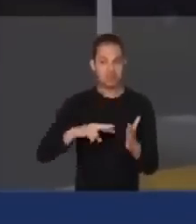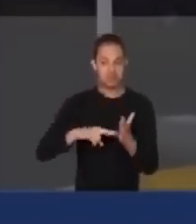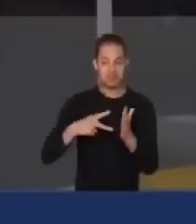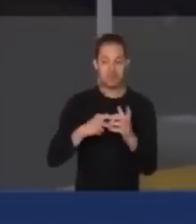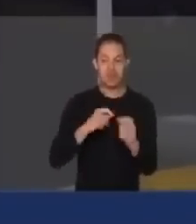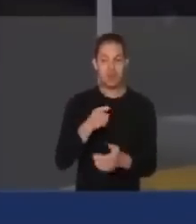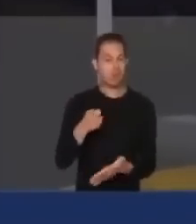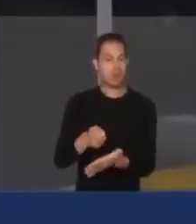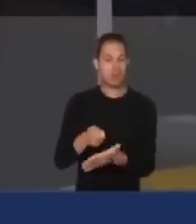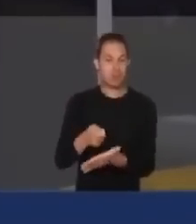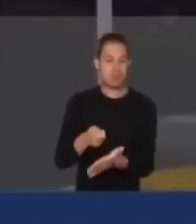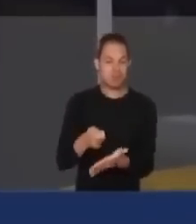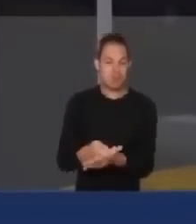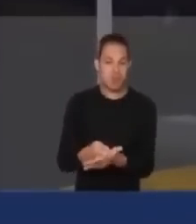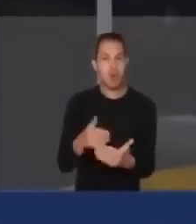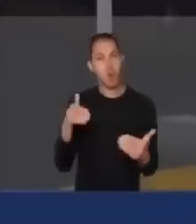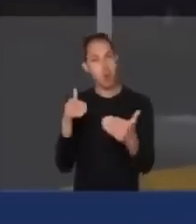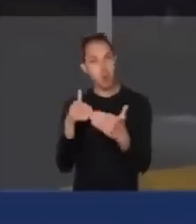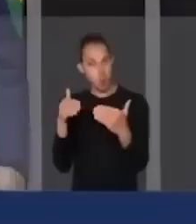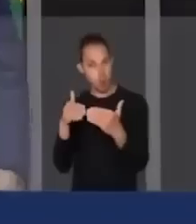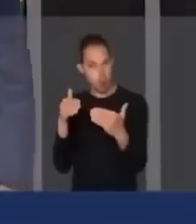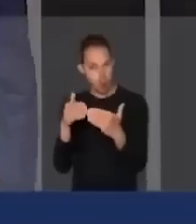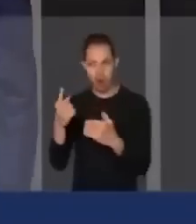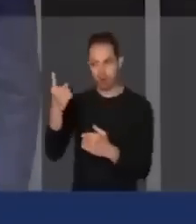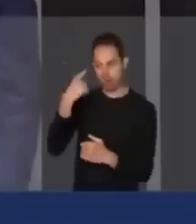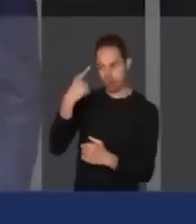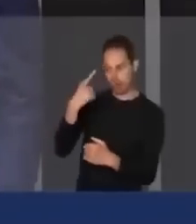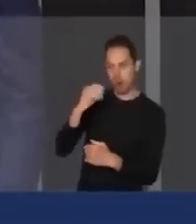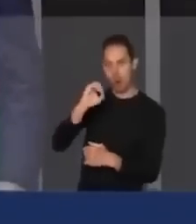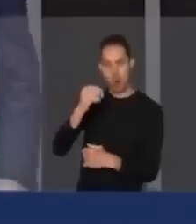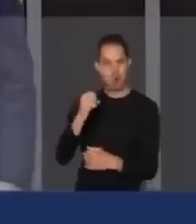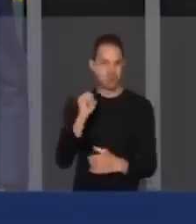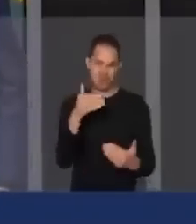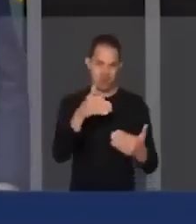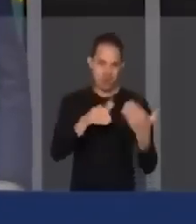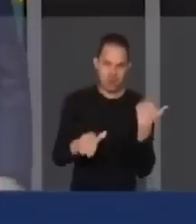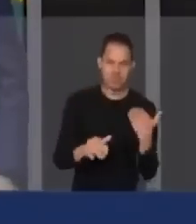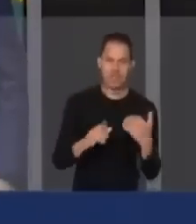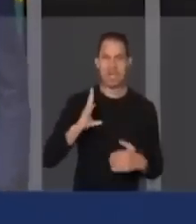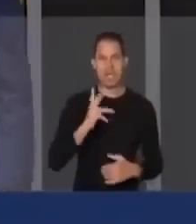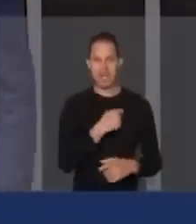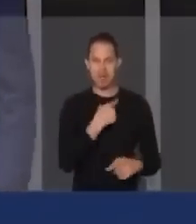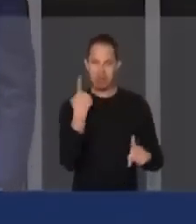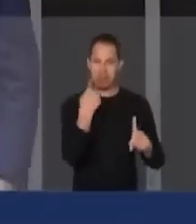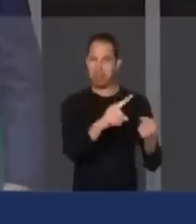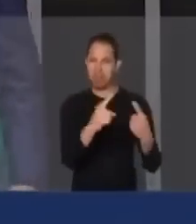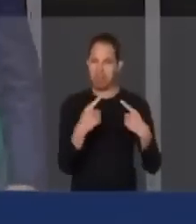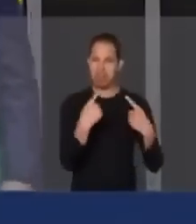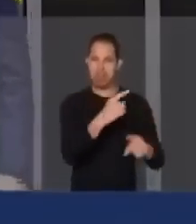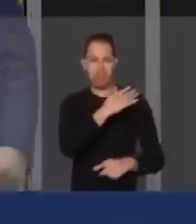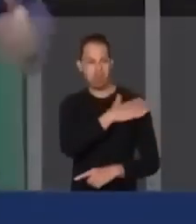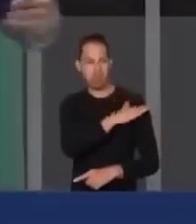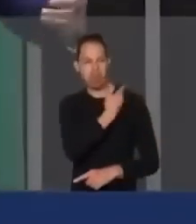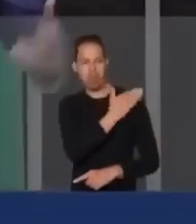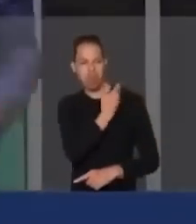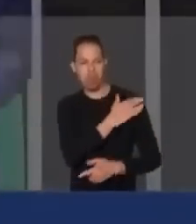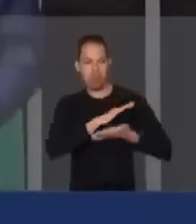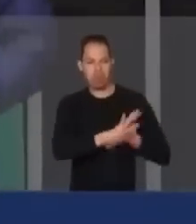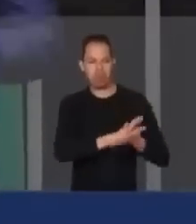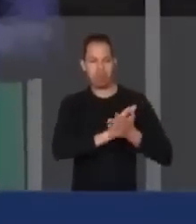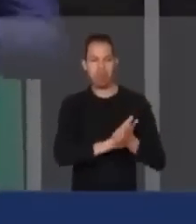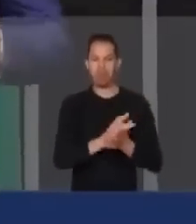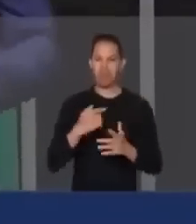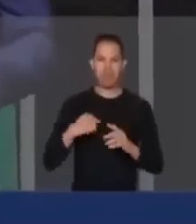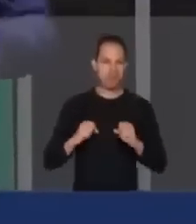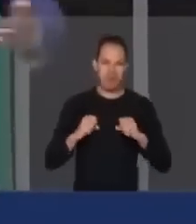uma imposição. Ou você concorda com o que eles estão dizendo, ou caso contrário, você é um transfóbico, homofóbico e preconceituoso. E aqui eu não